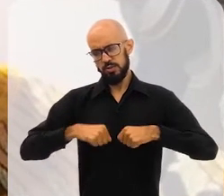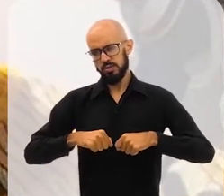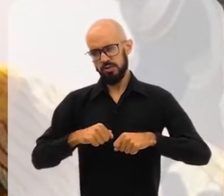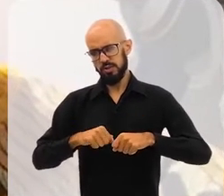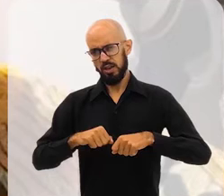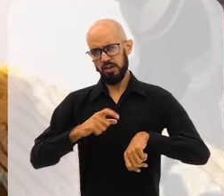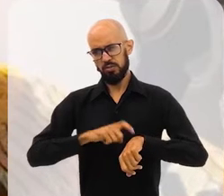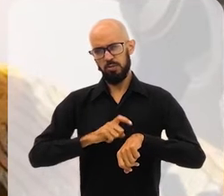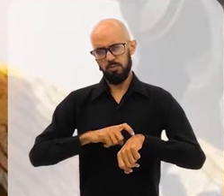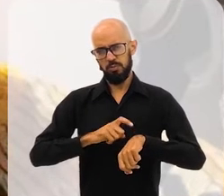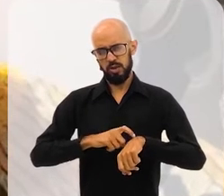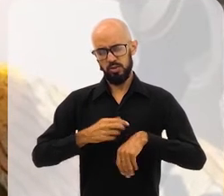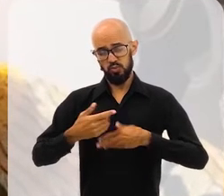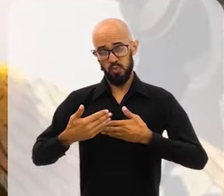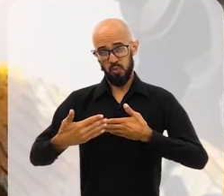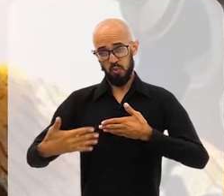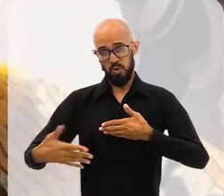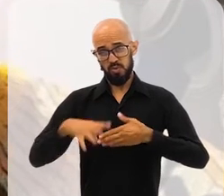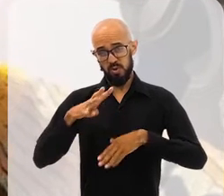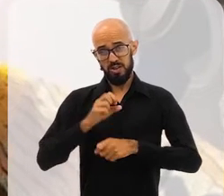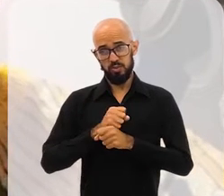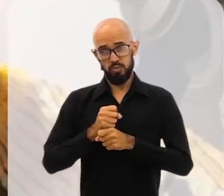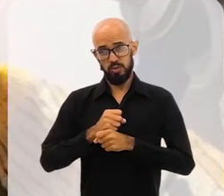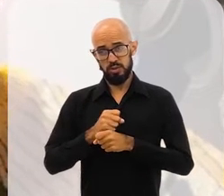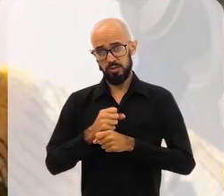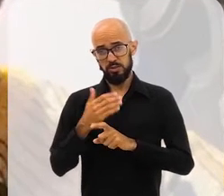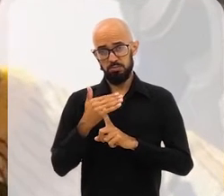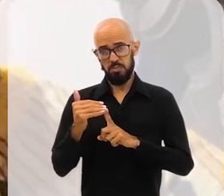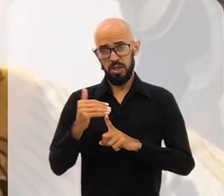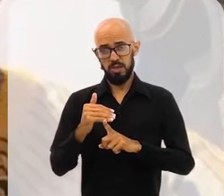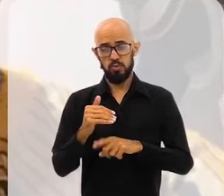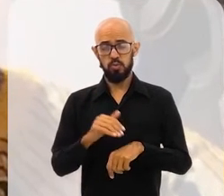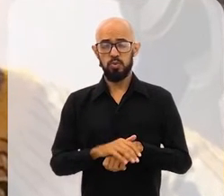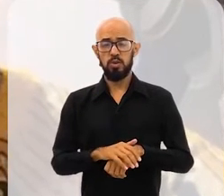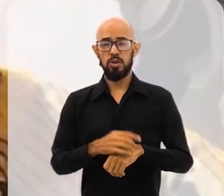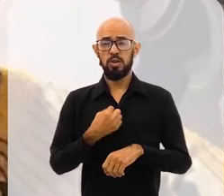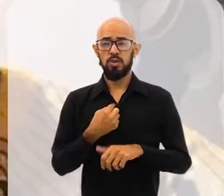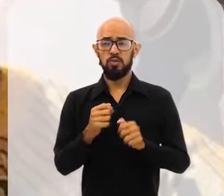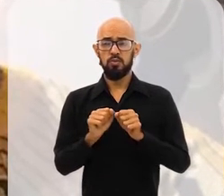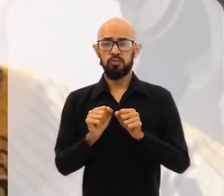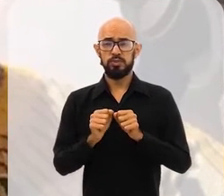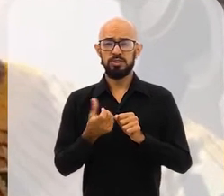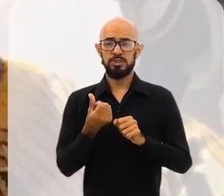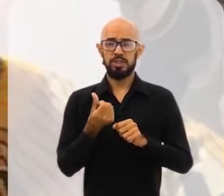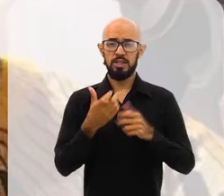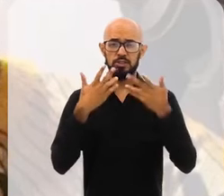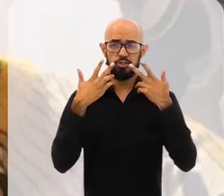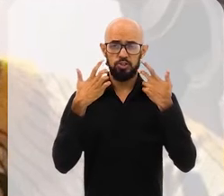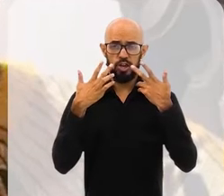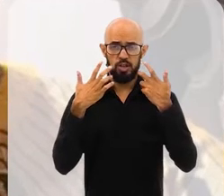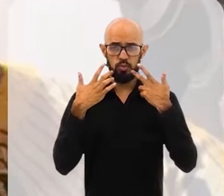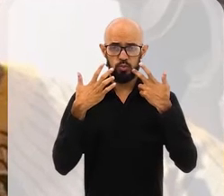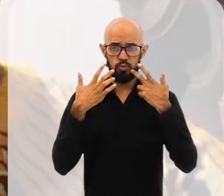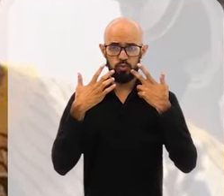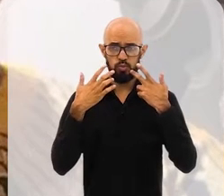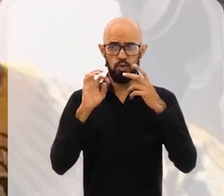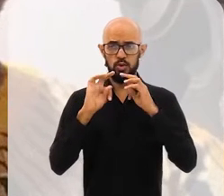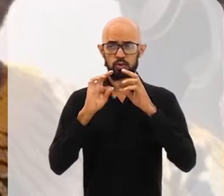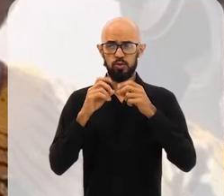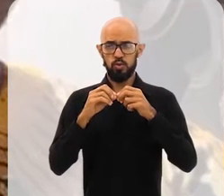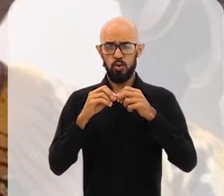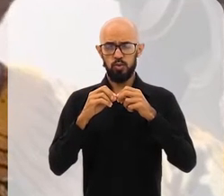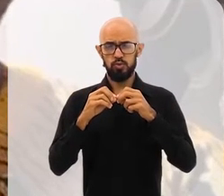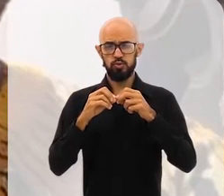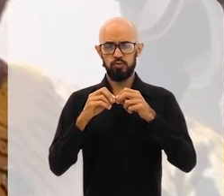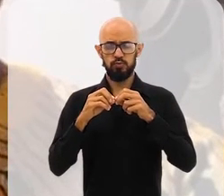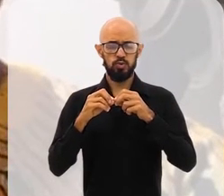tipo e o período longo lá de 4 anos eu penso seis Barros todos